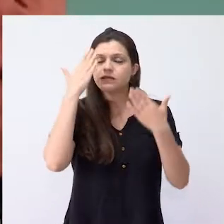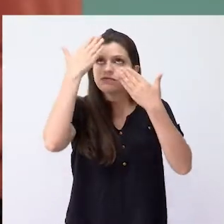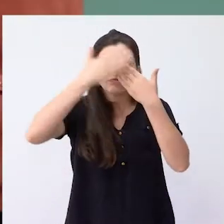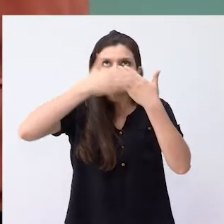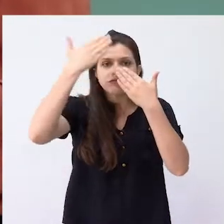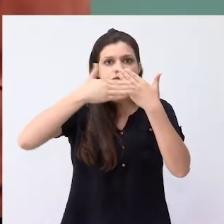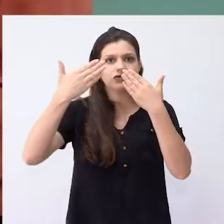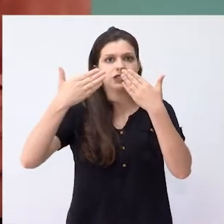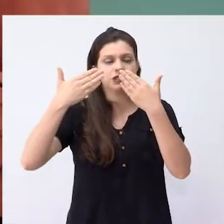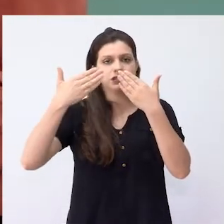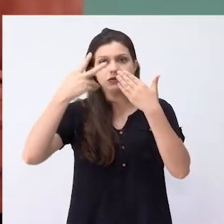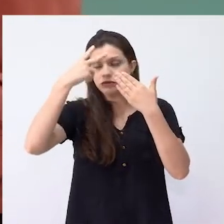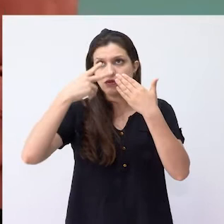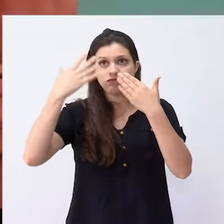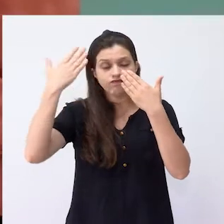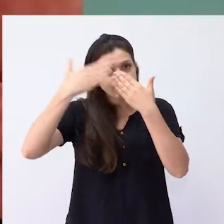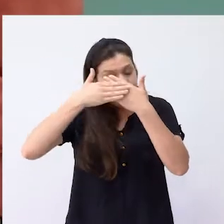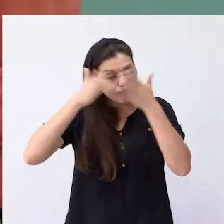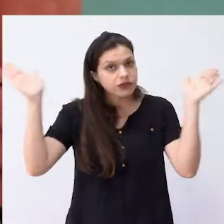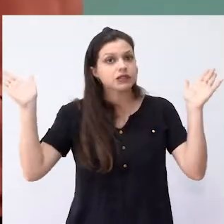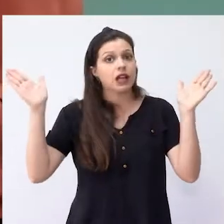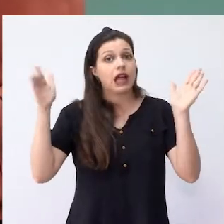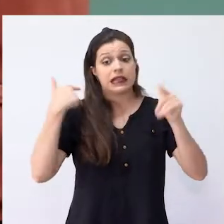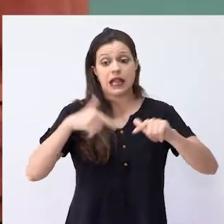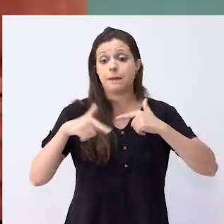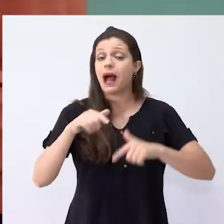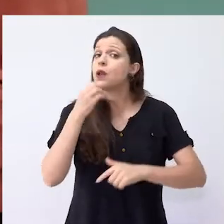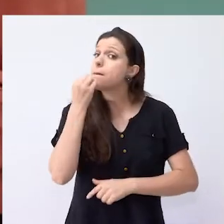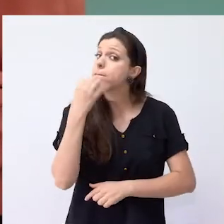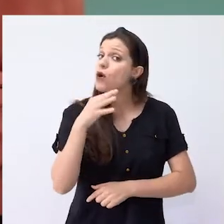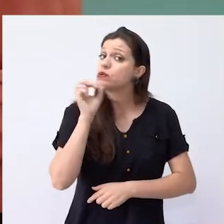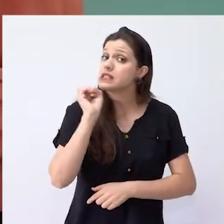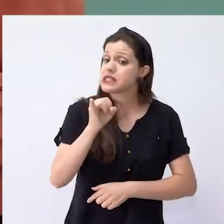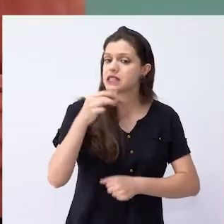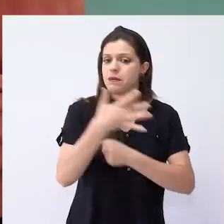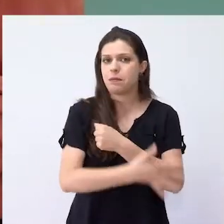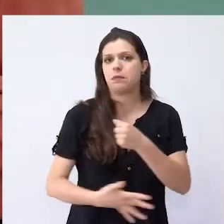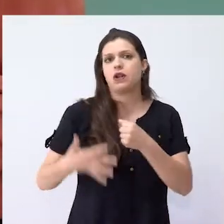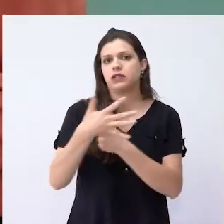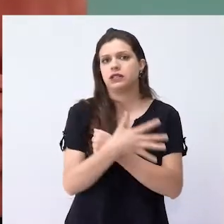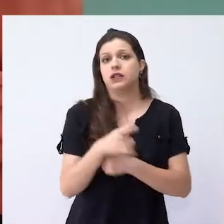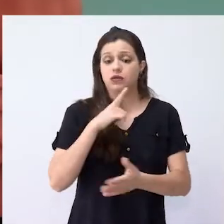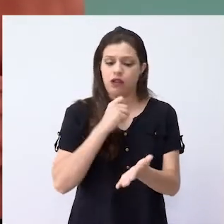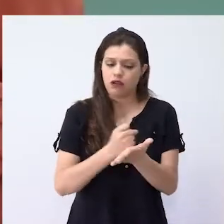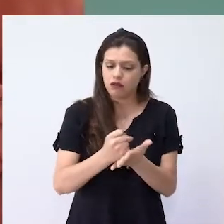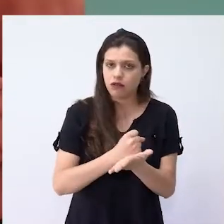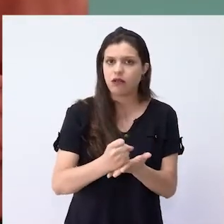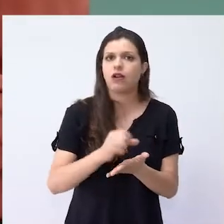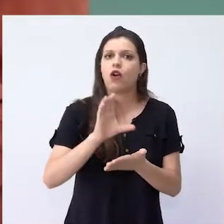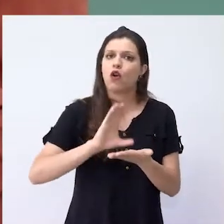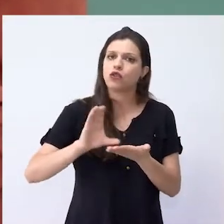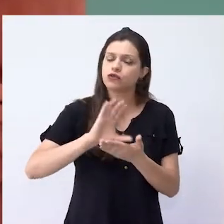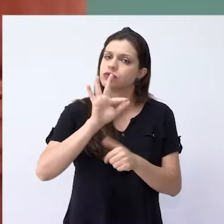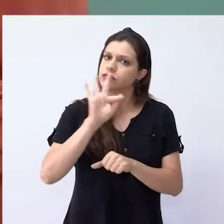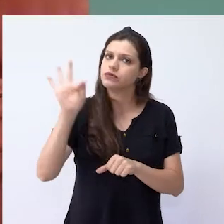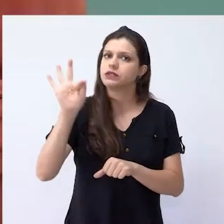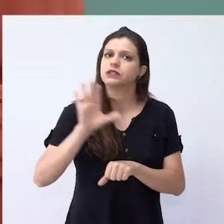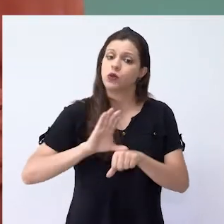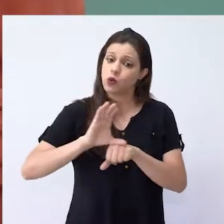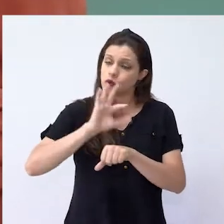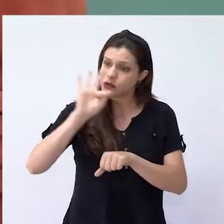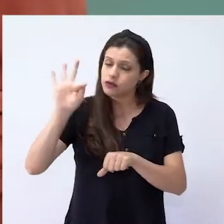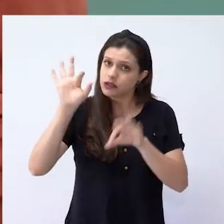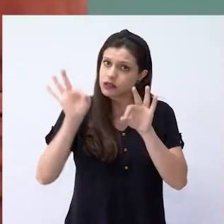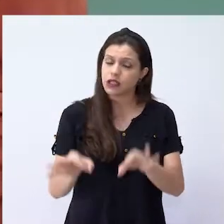ainda tampa os nossos olhos de que o trabalho ele é bom. O trabalho bom é aquele que é protegido. E o trabalho protegido está ali pautado na